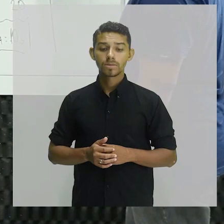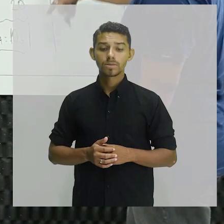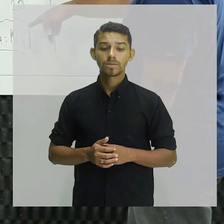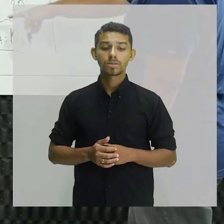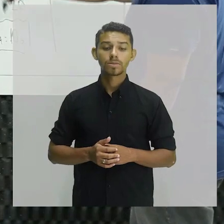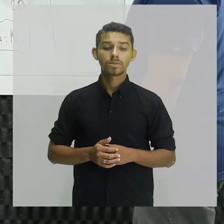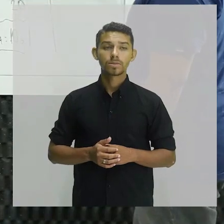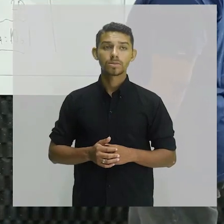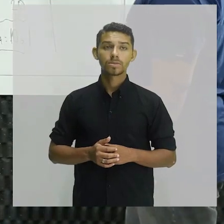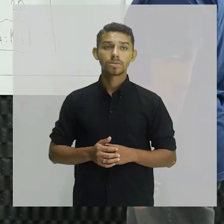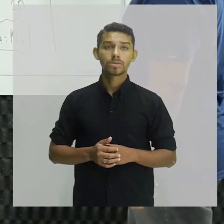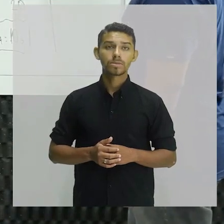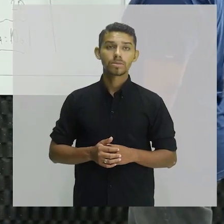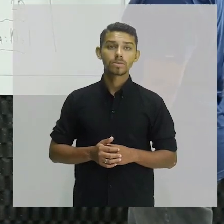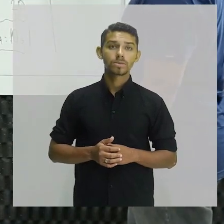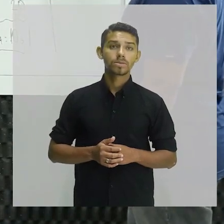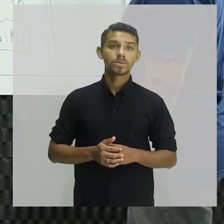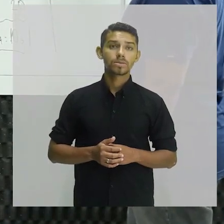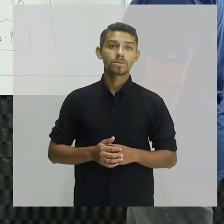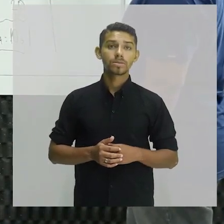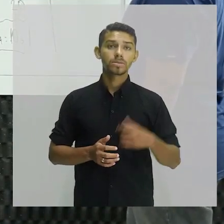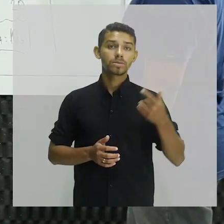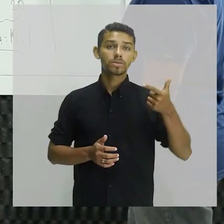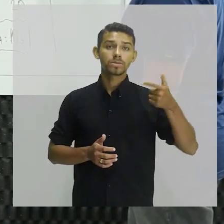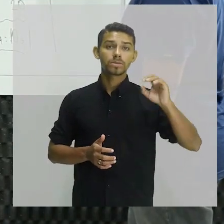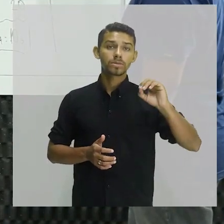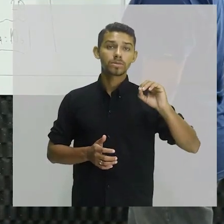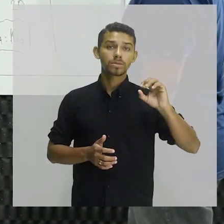de 20 segundos